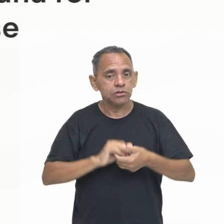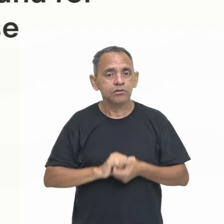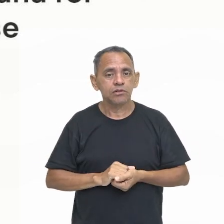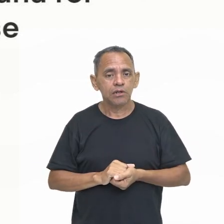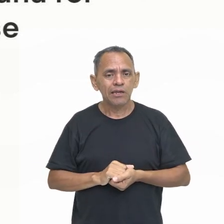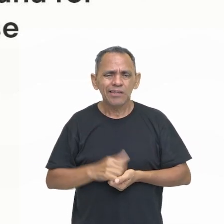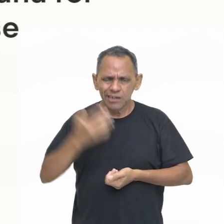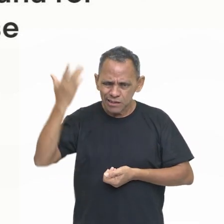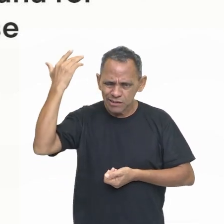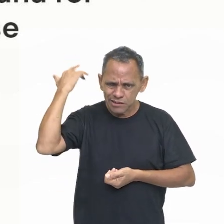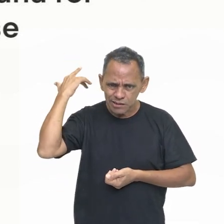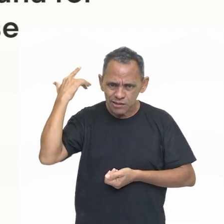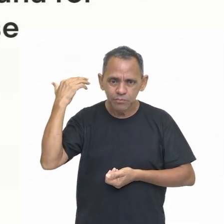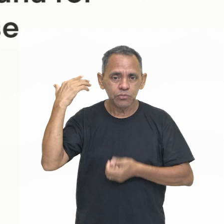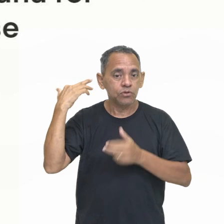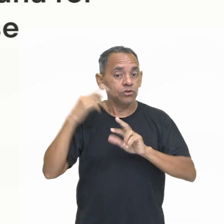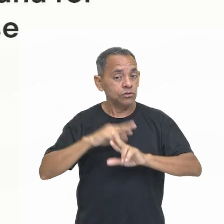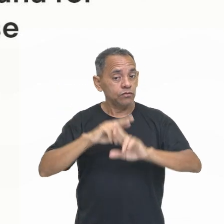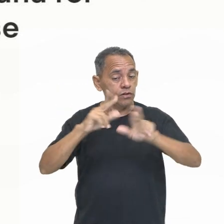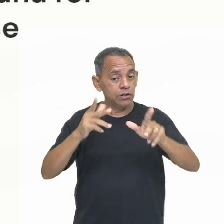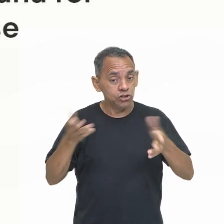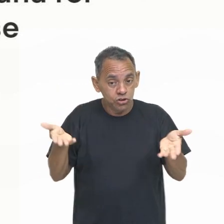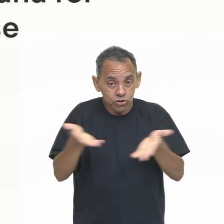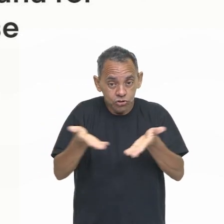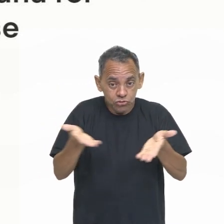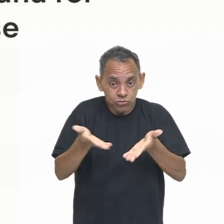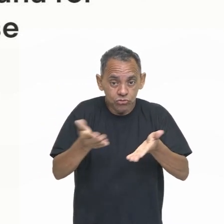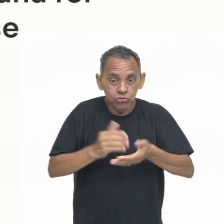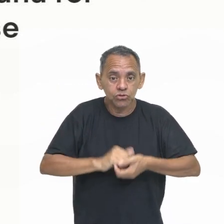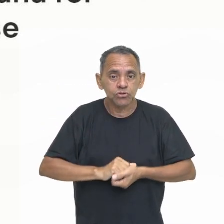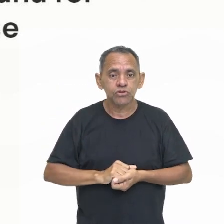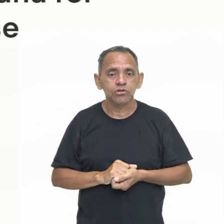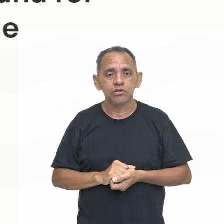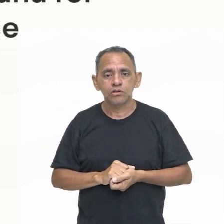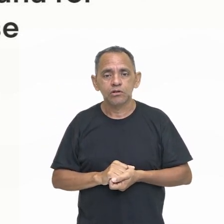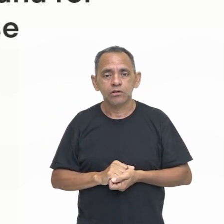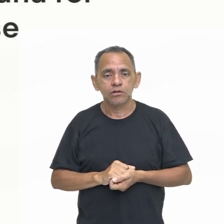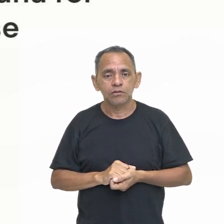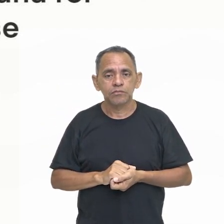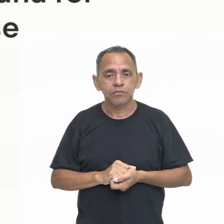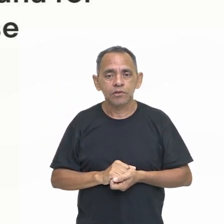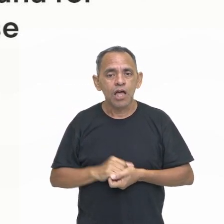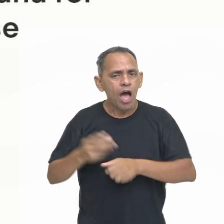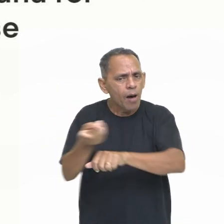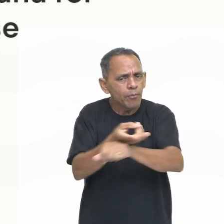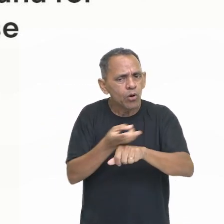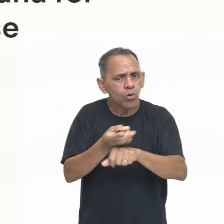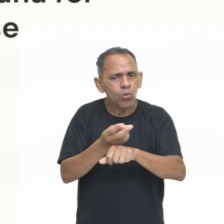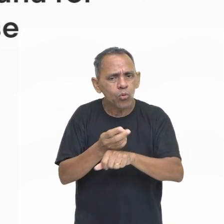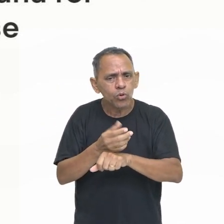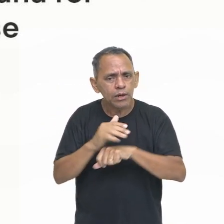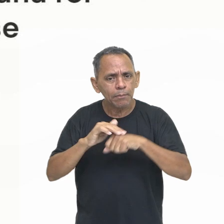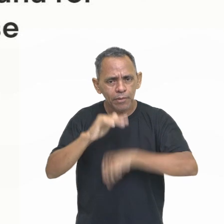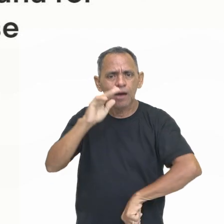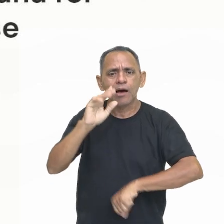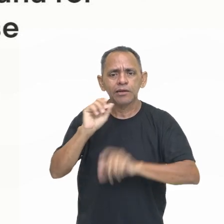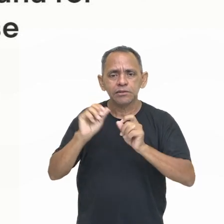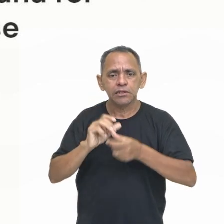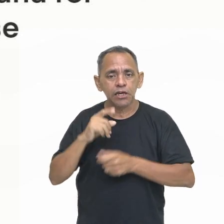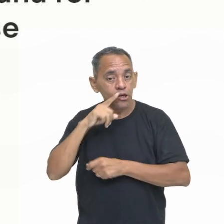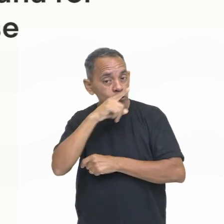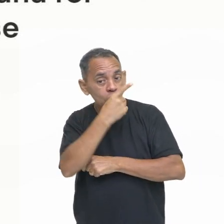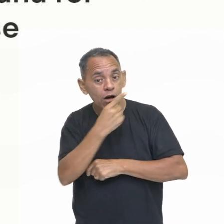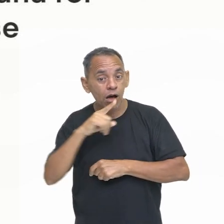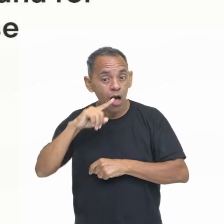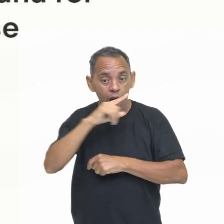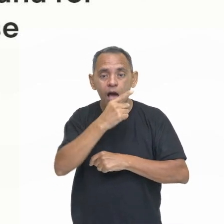tem, né, uma demanda por esse produto, o açúcar, né? Quem não gosta, né, de um pouquinho a